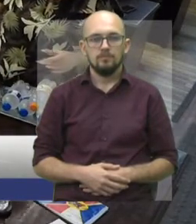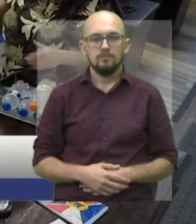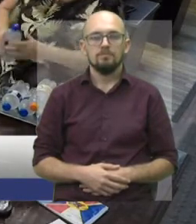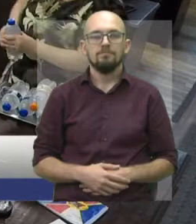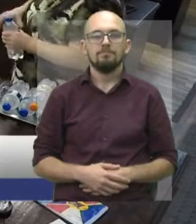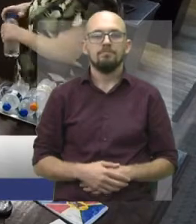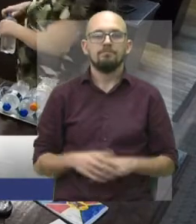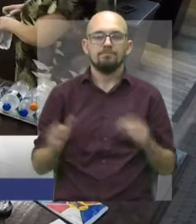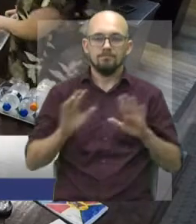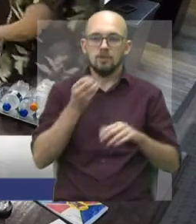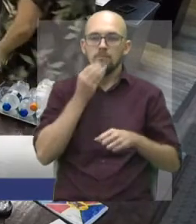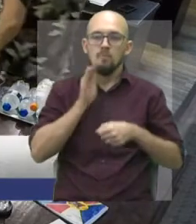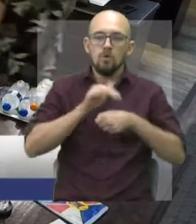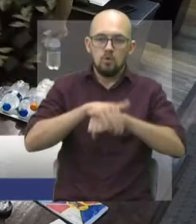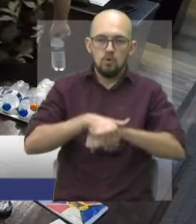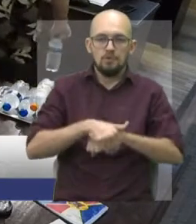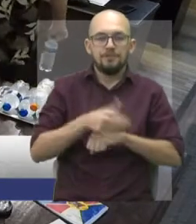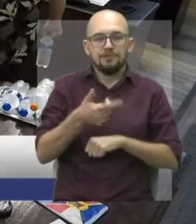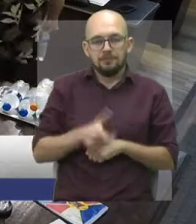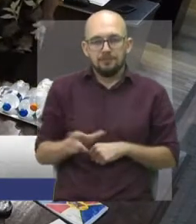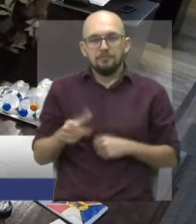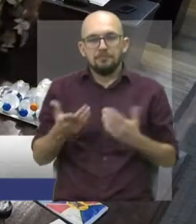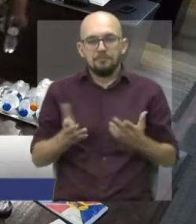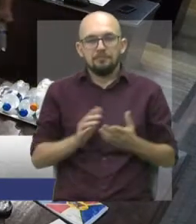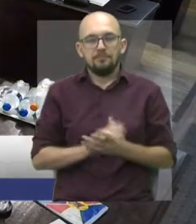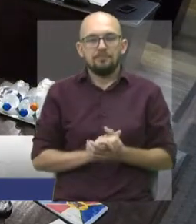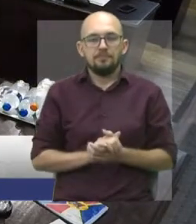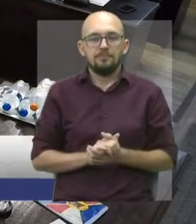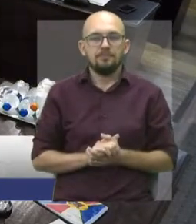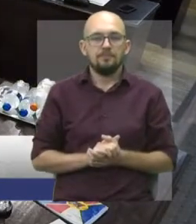Boa noite novamente.